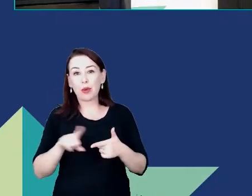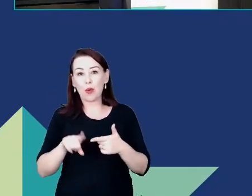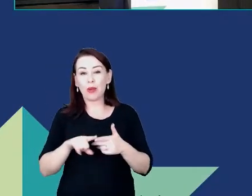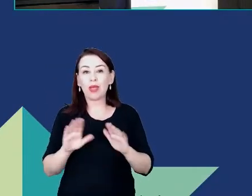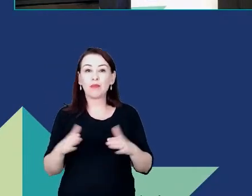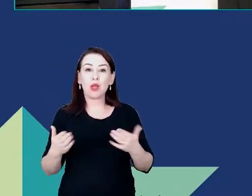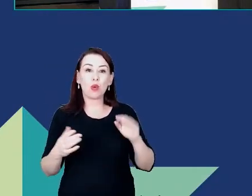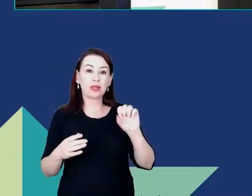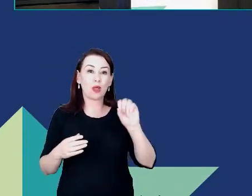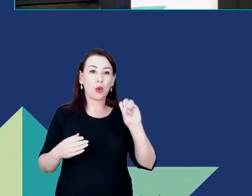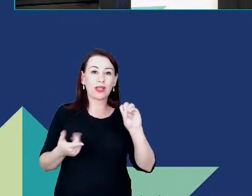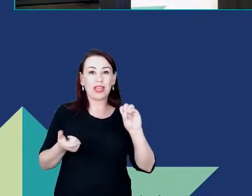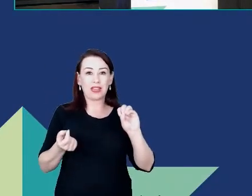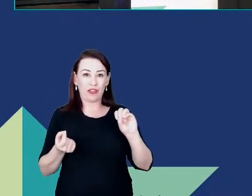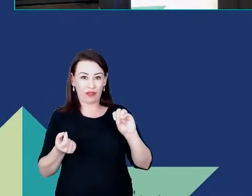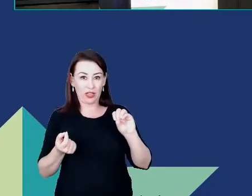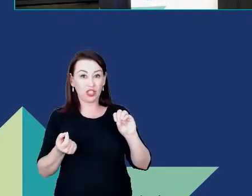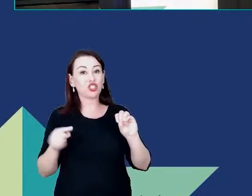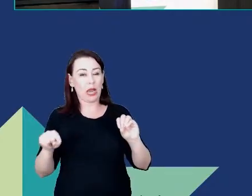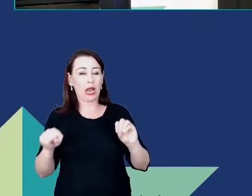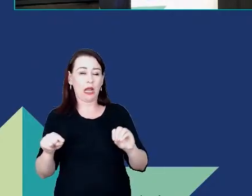Tá?